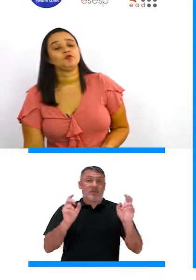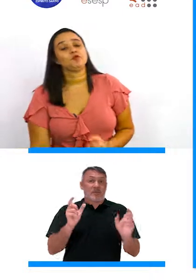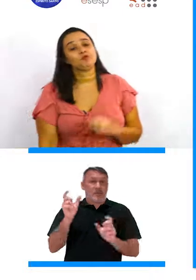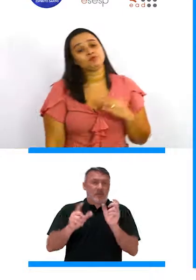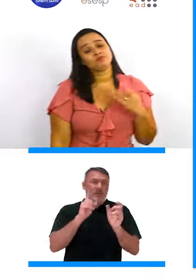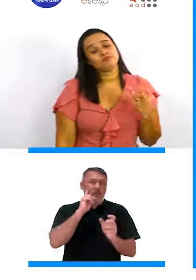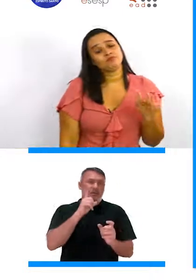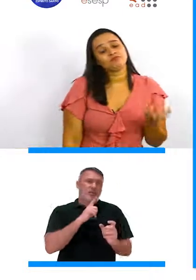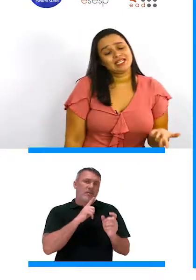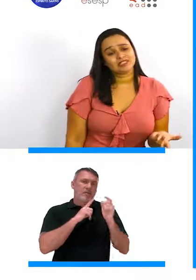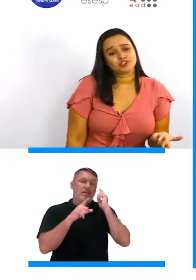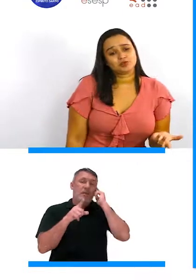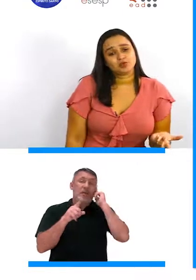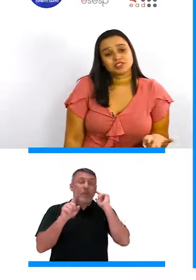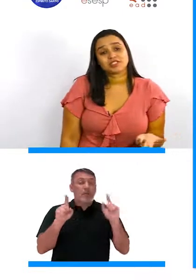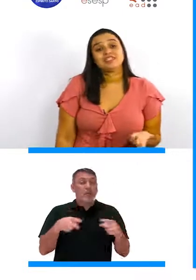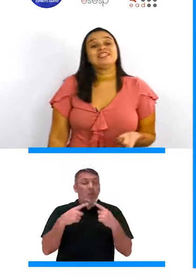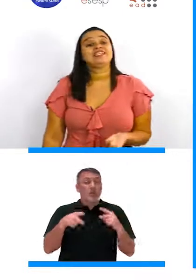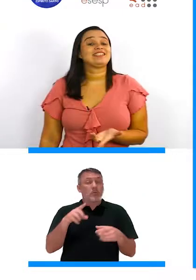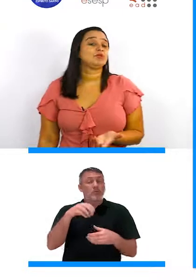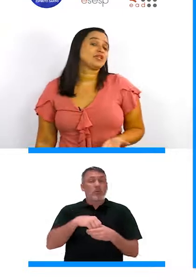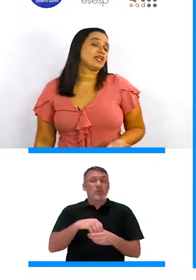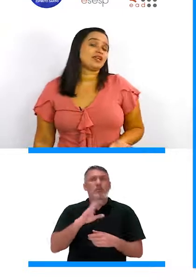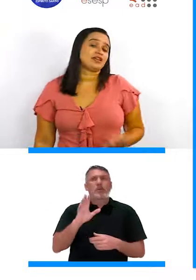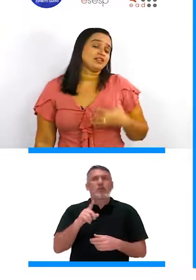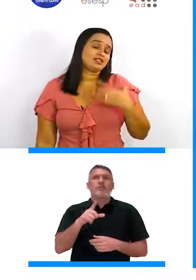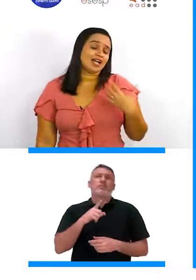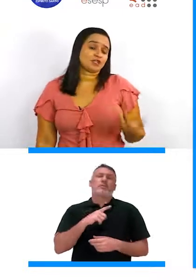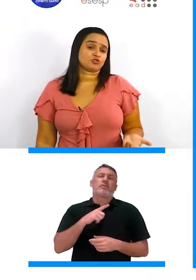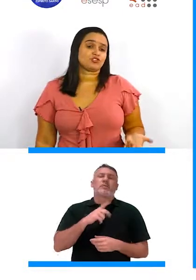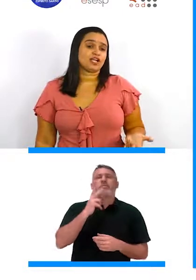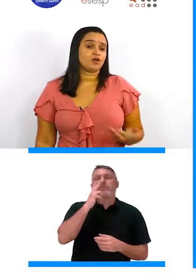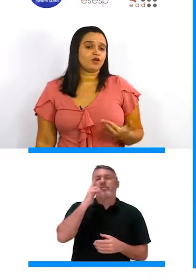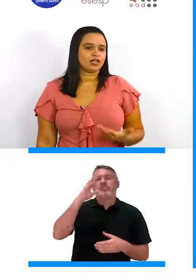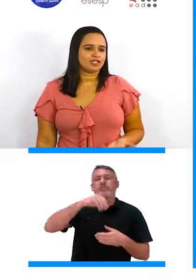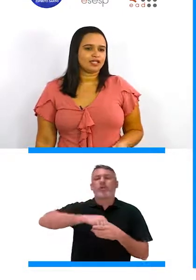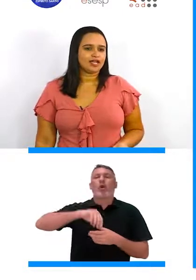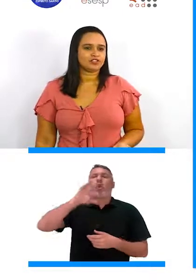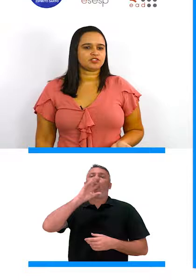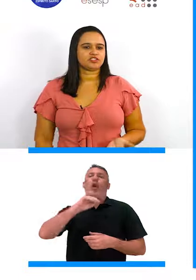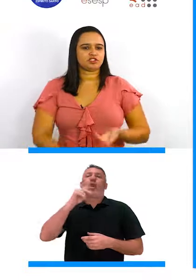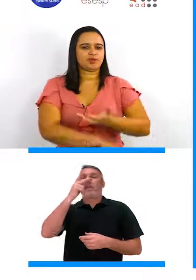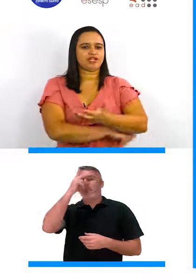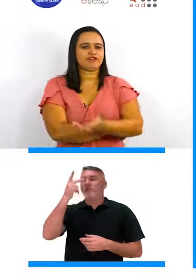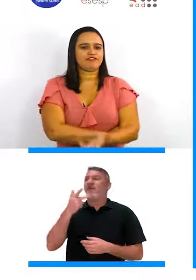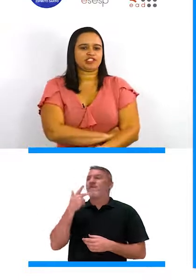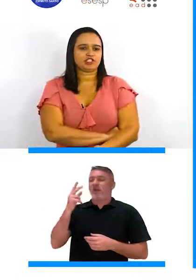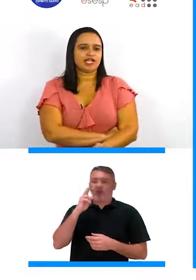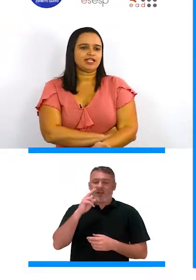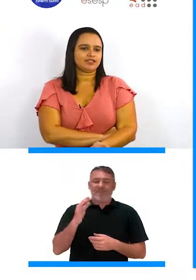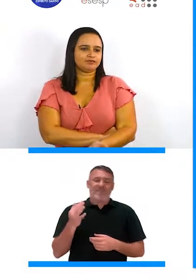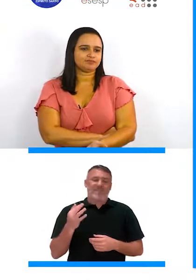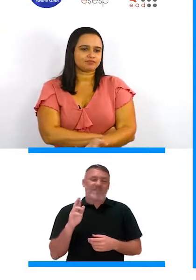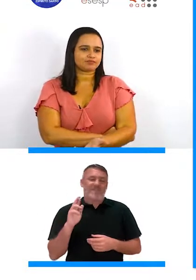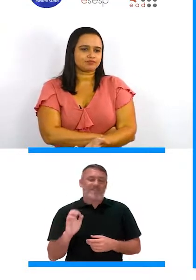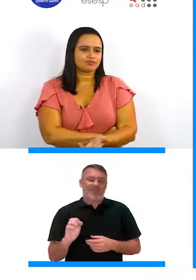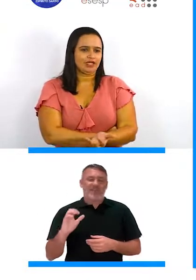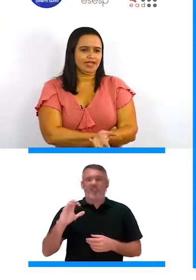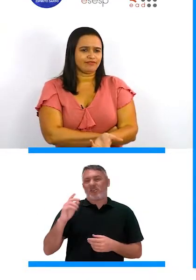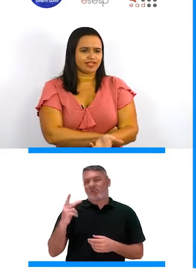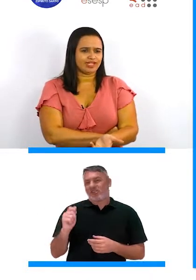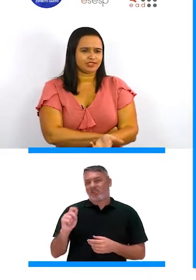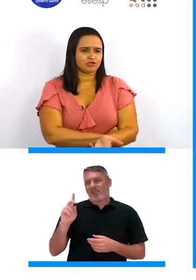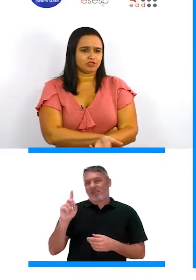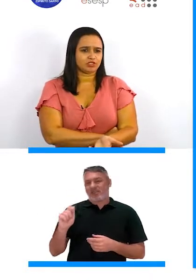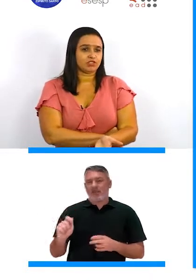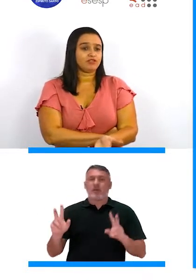aqui uma letra de música que tem o quê? Traços da oralidade. Se a gente pegar frechada,